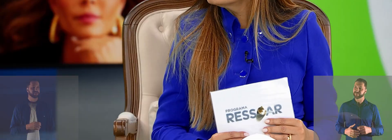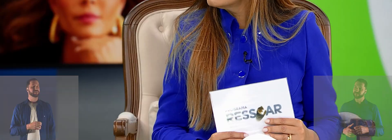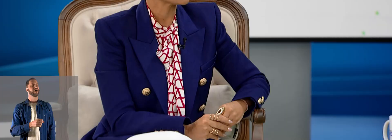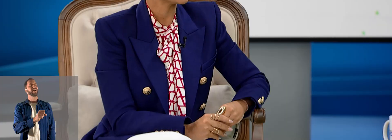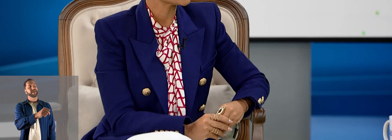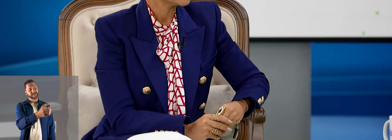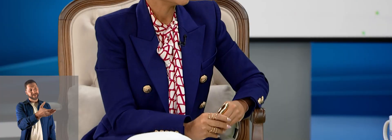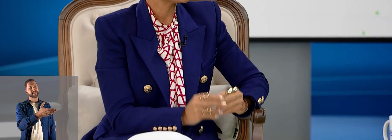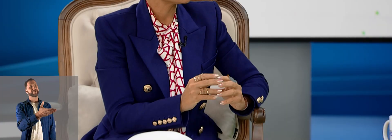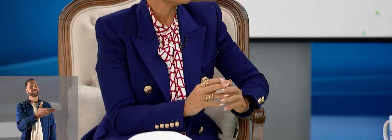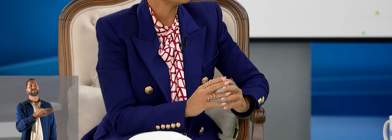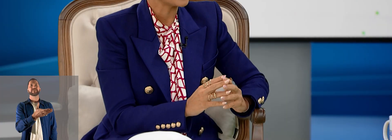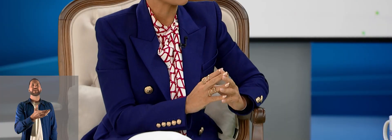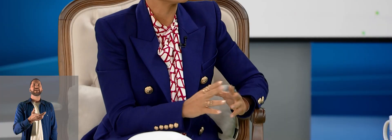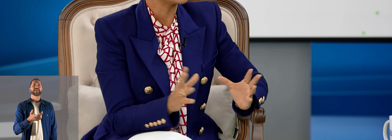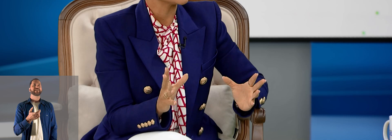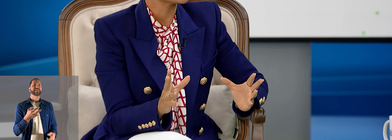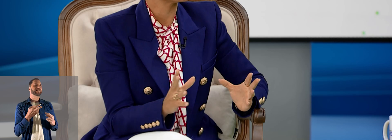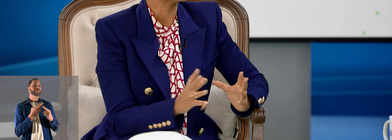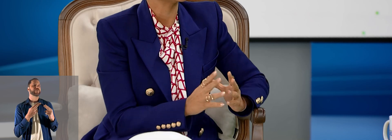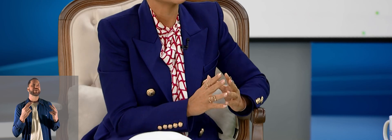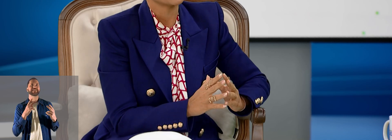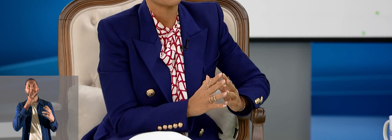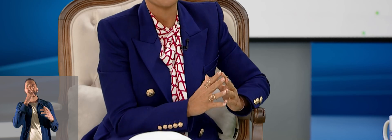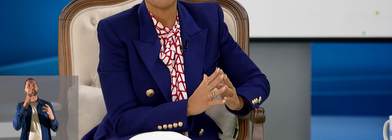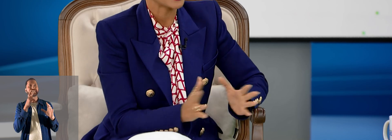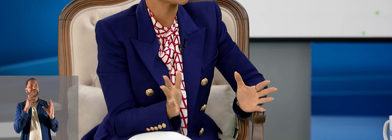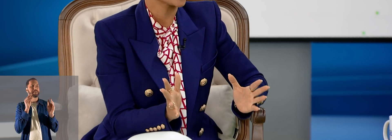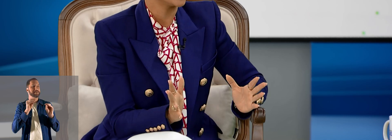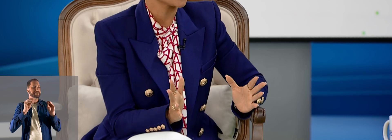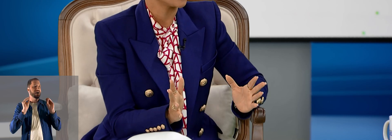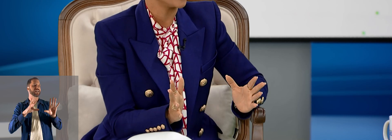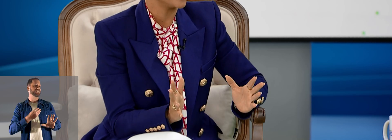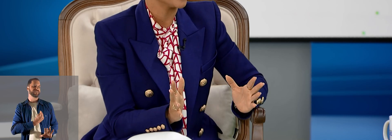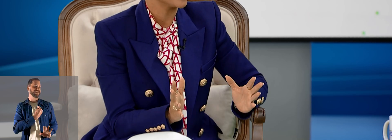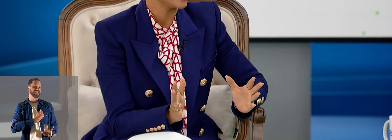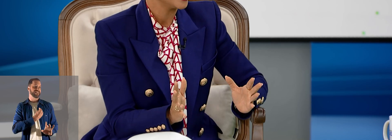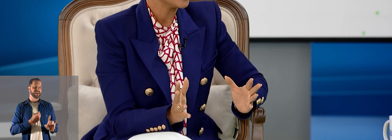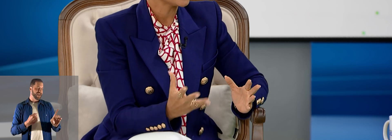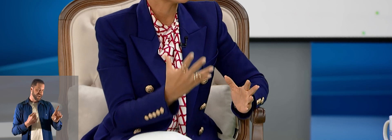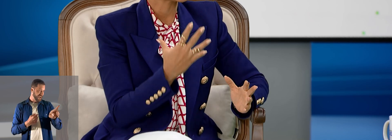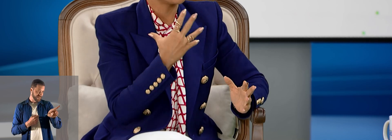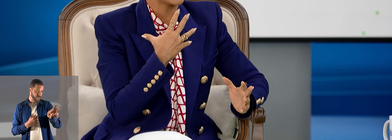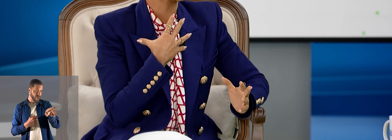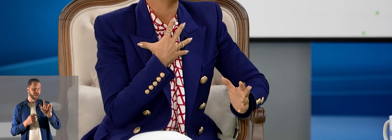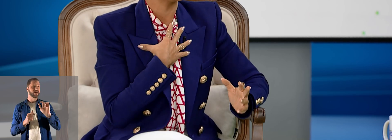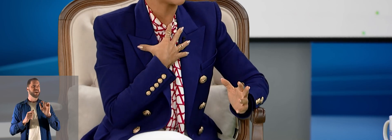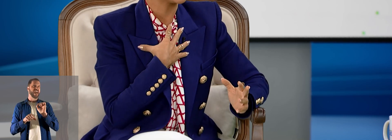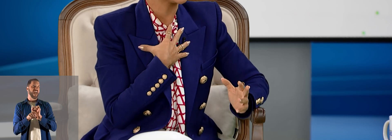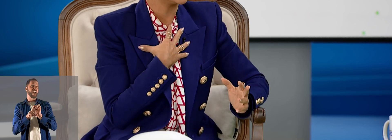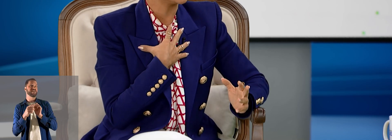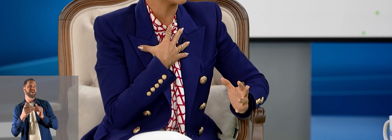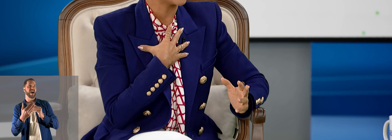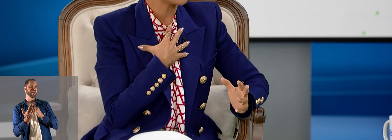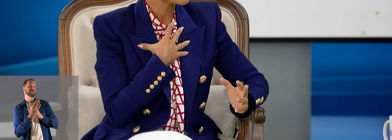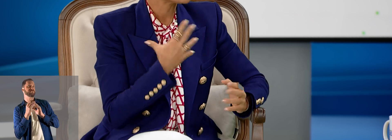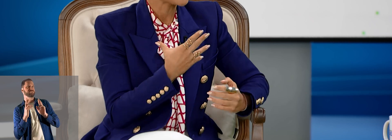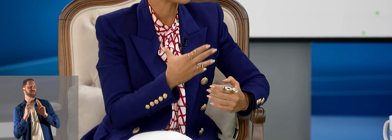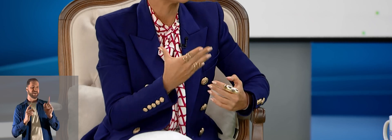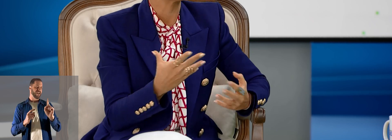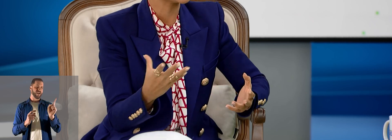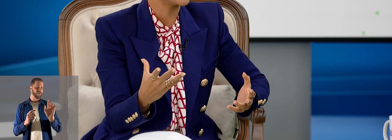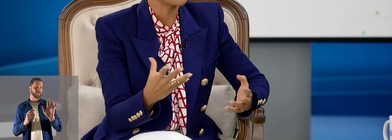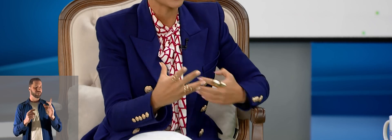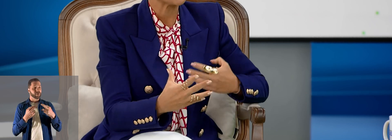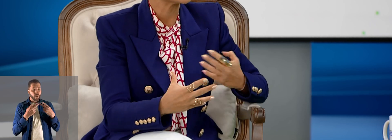corrente é uma corrente e Tudo acontece de uma maneira mágica na sua vida não é que você vai esperar Aquilo é